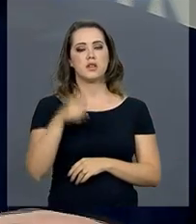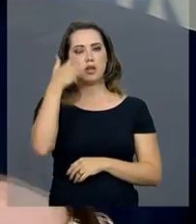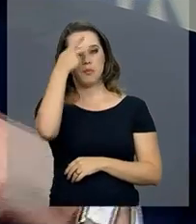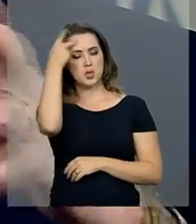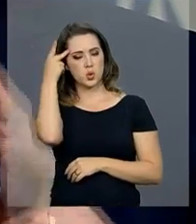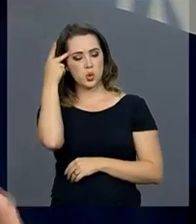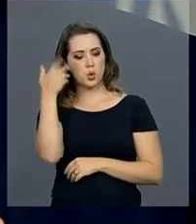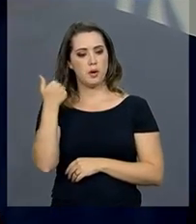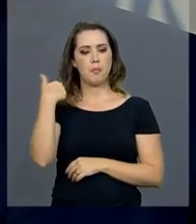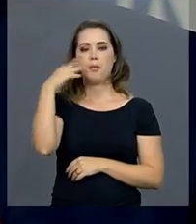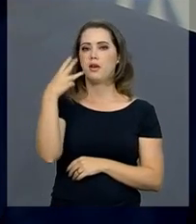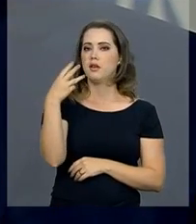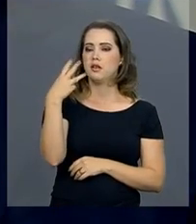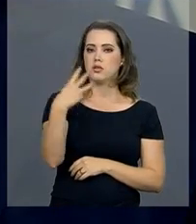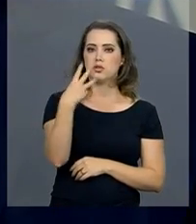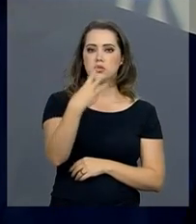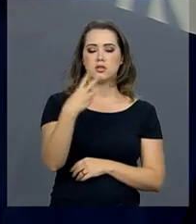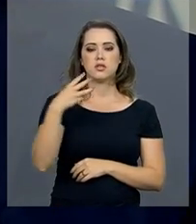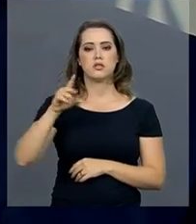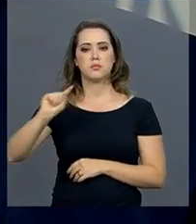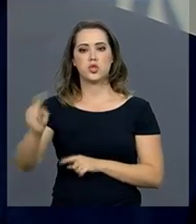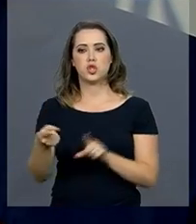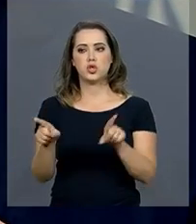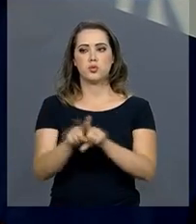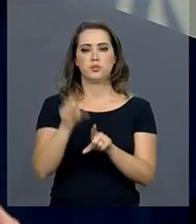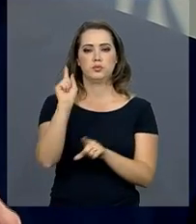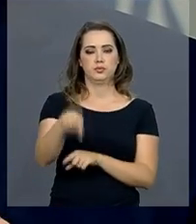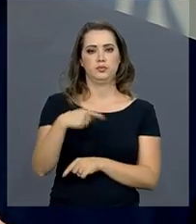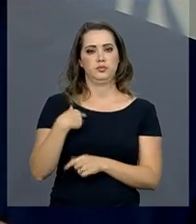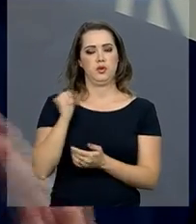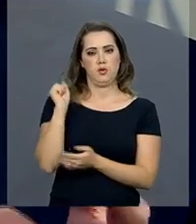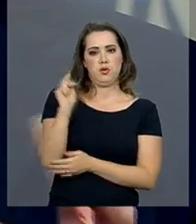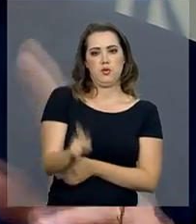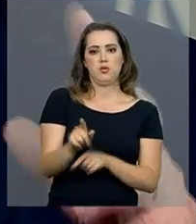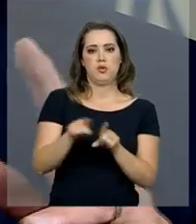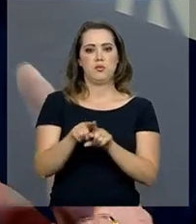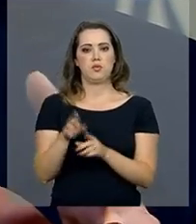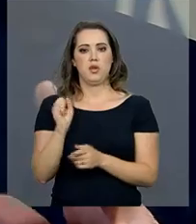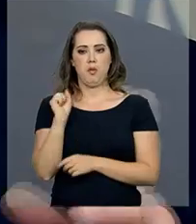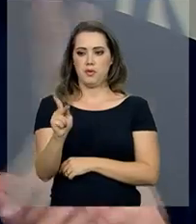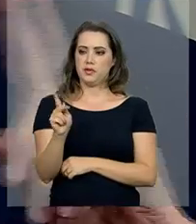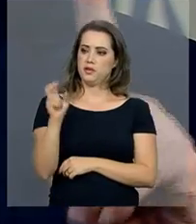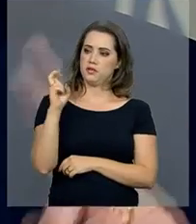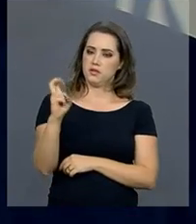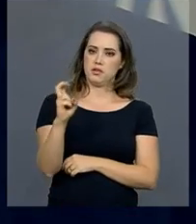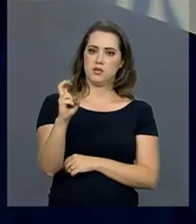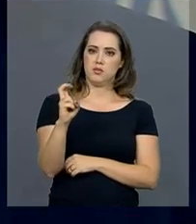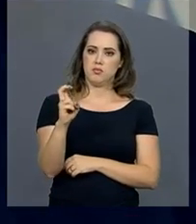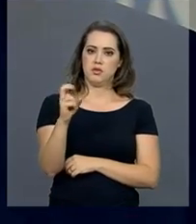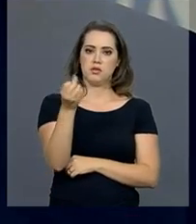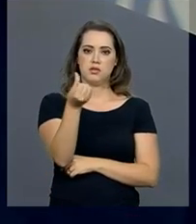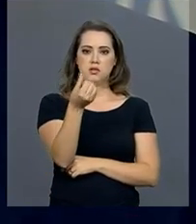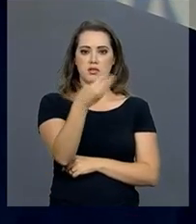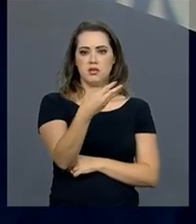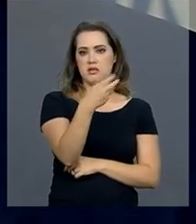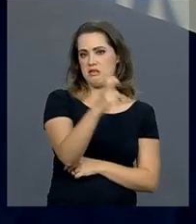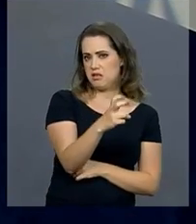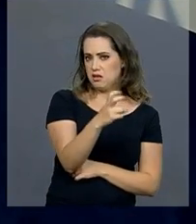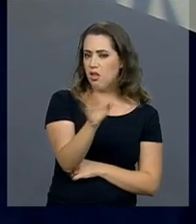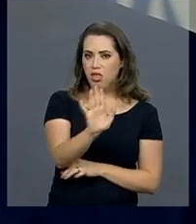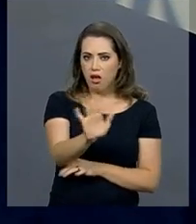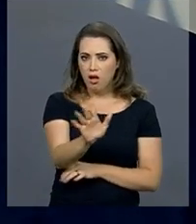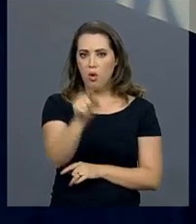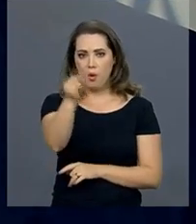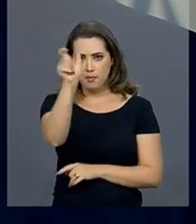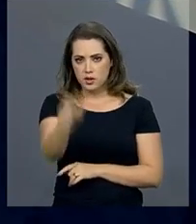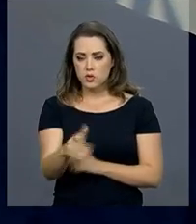33 a mais de 33 quando se aposentar vai se aposentar com 5155 não o que vai acontecer é que ele